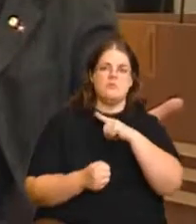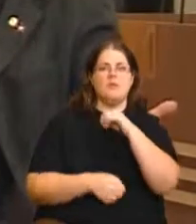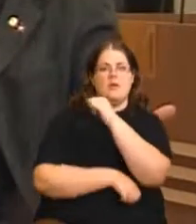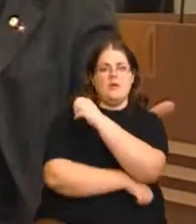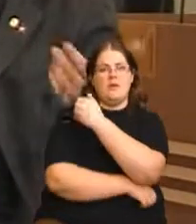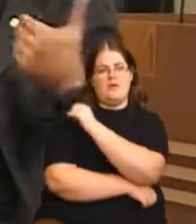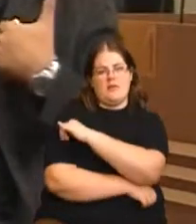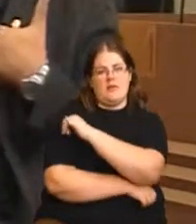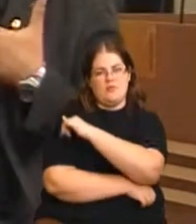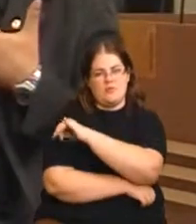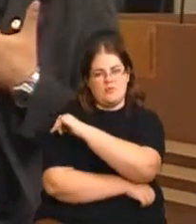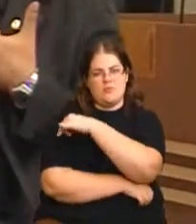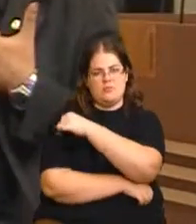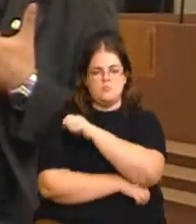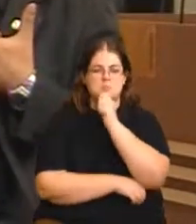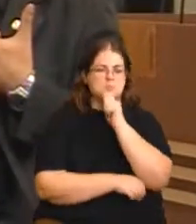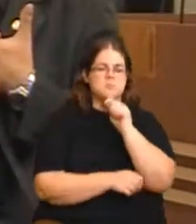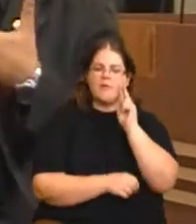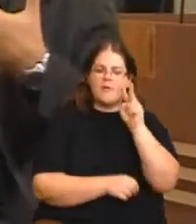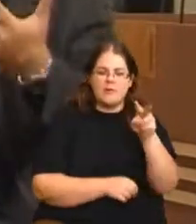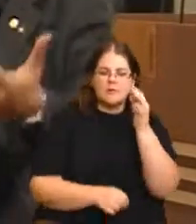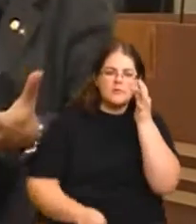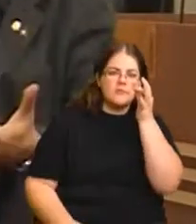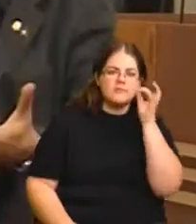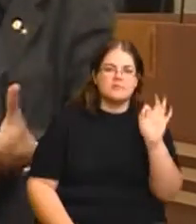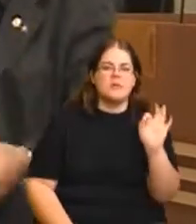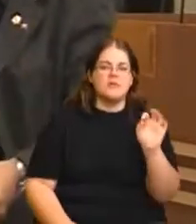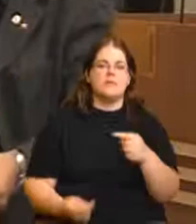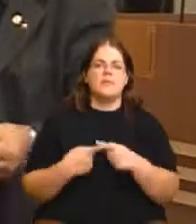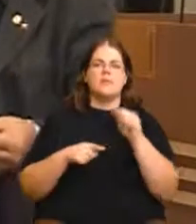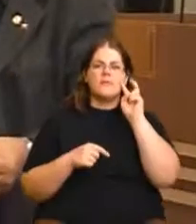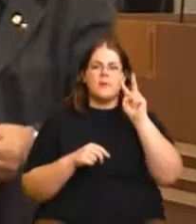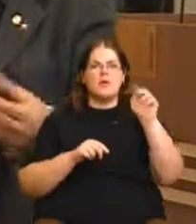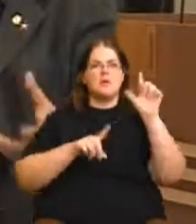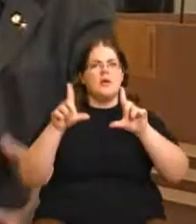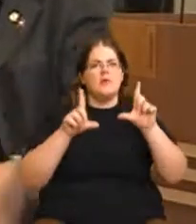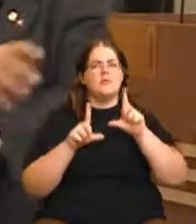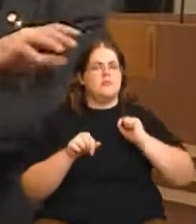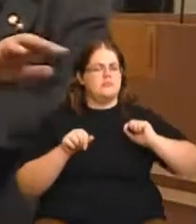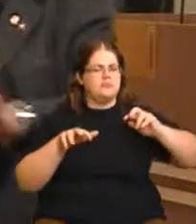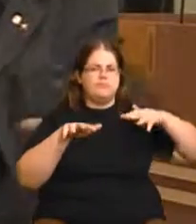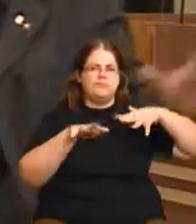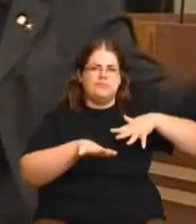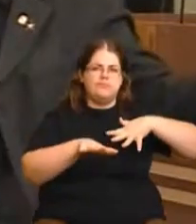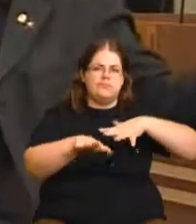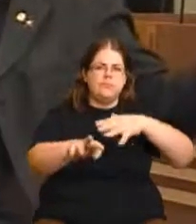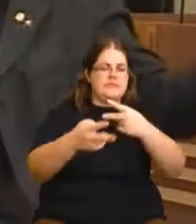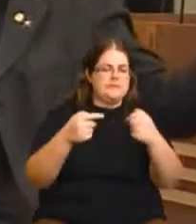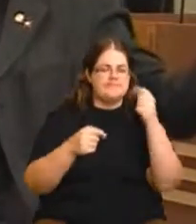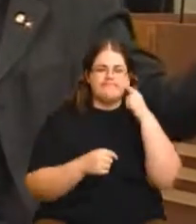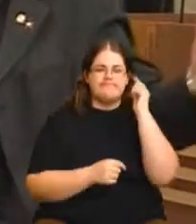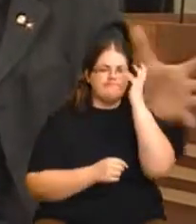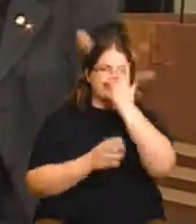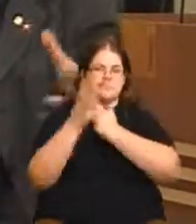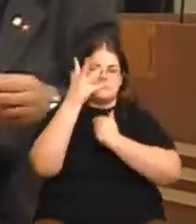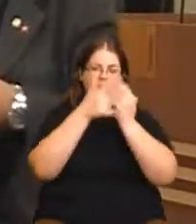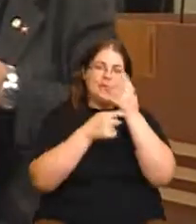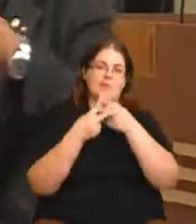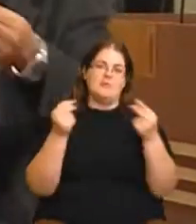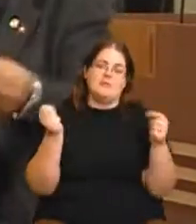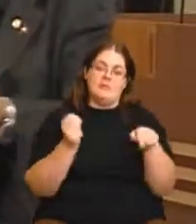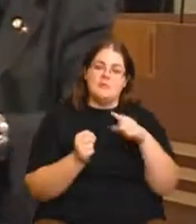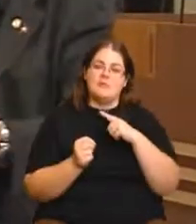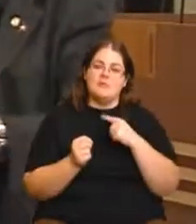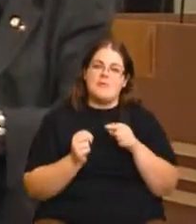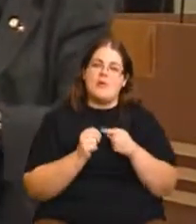do Rio de Janeiro, eu não tive a oportunidade de ver pessoalmente, mas a gente vê pela televisão, ver aquelas escolas naquele grande trabalho e cada uma mais